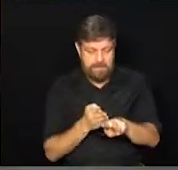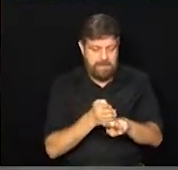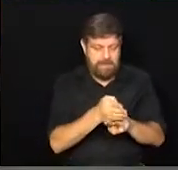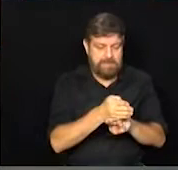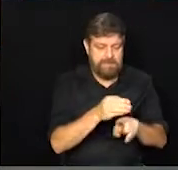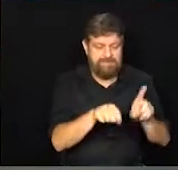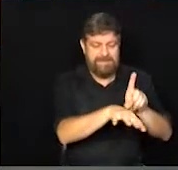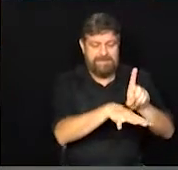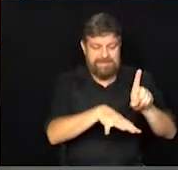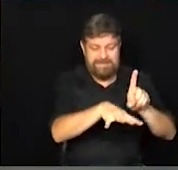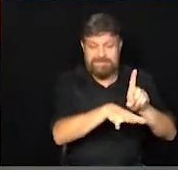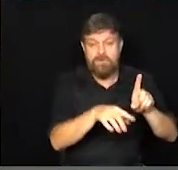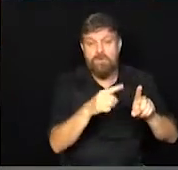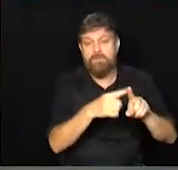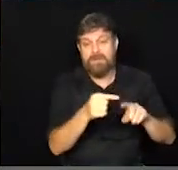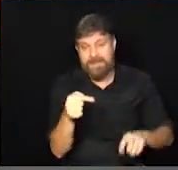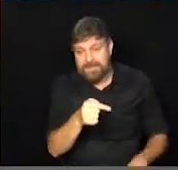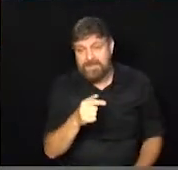filhos, envolve